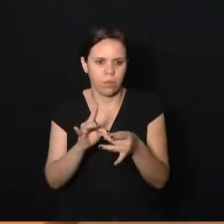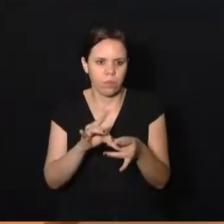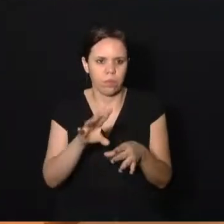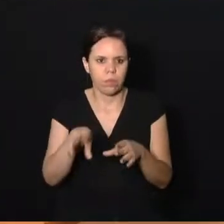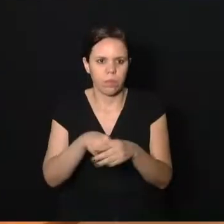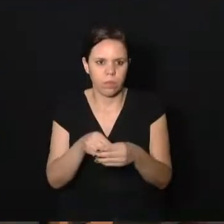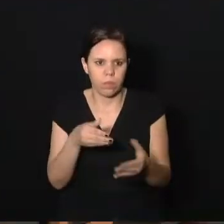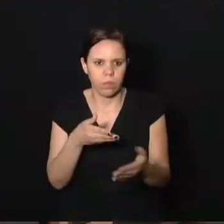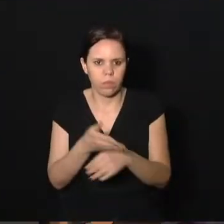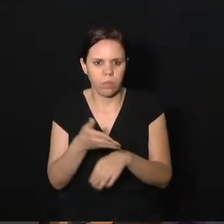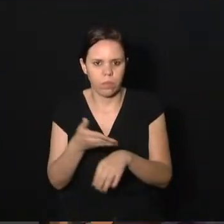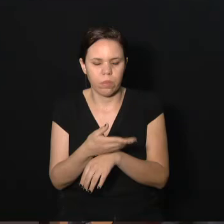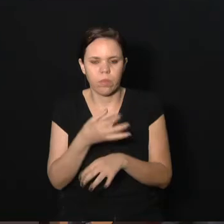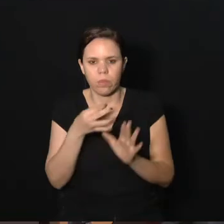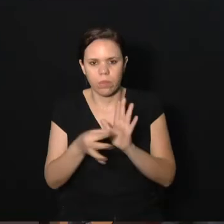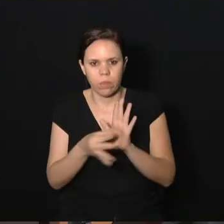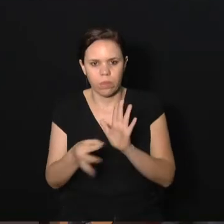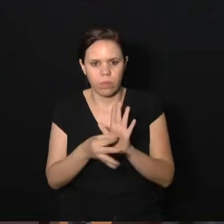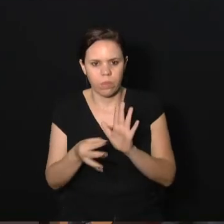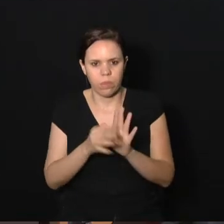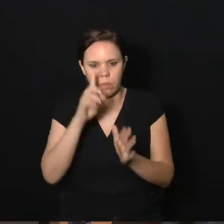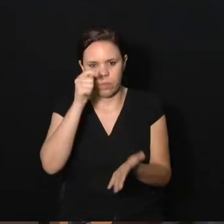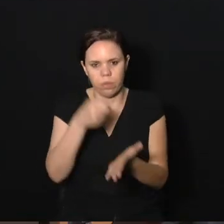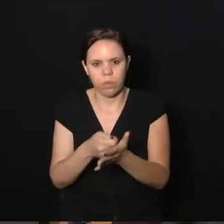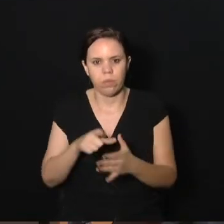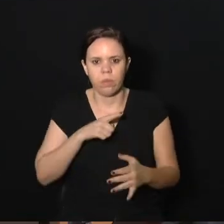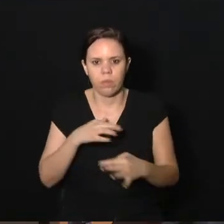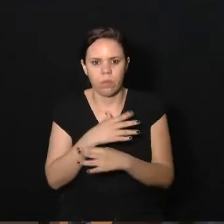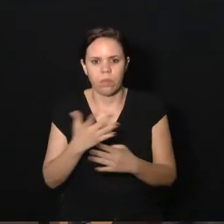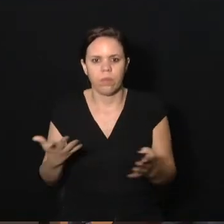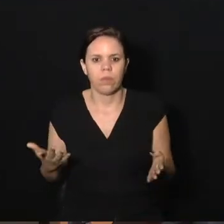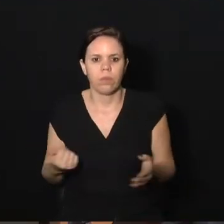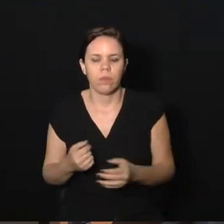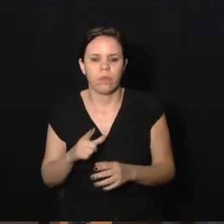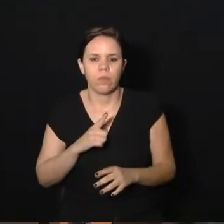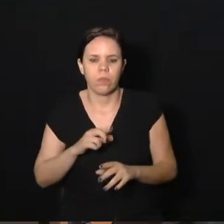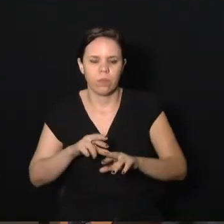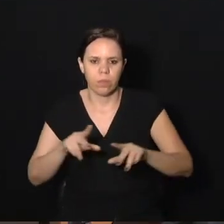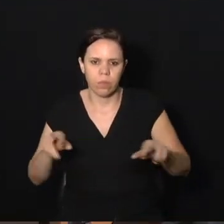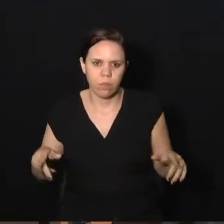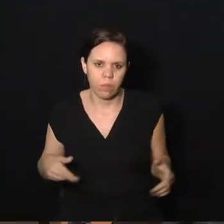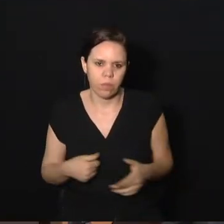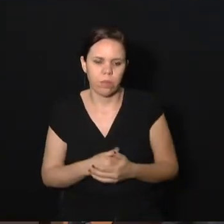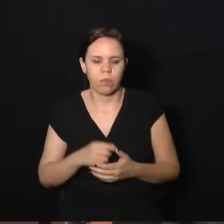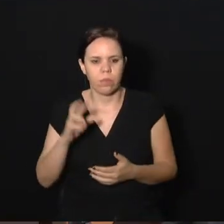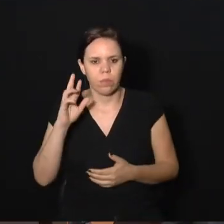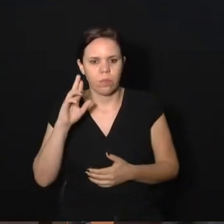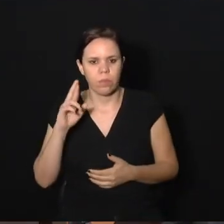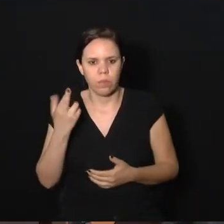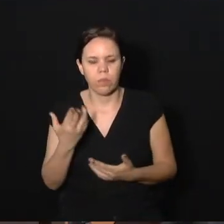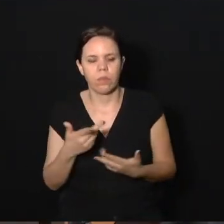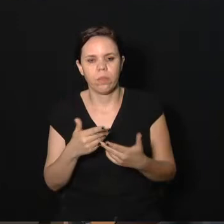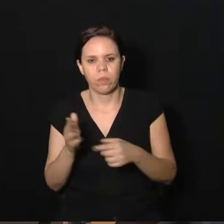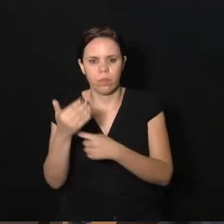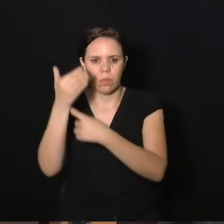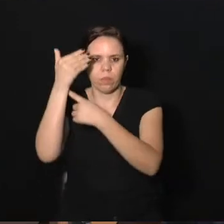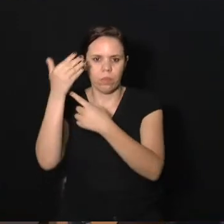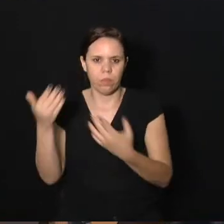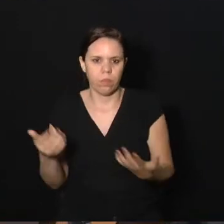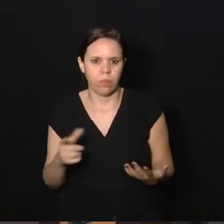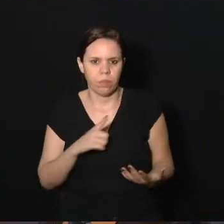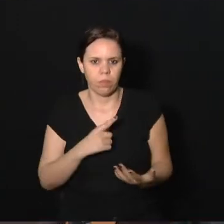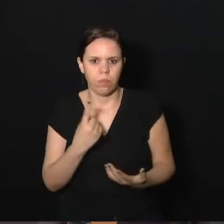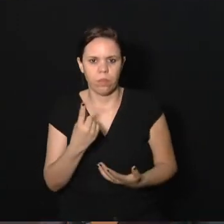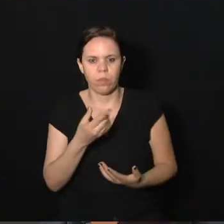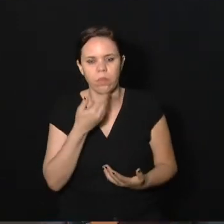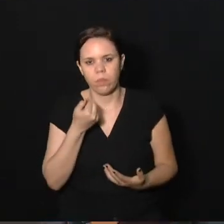e como ele pode opinar em relação às decisões da cidade. Então, tem toda uma gama de soluções tecnológicas hoje. Bom, a gente tem uma que é